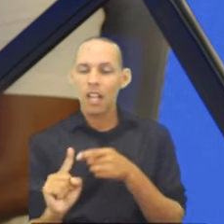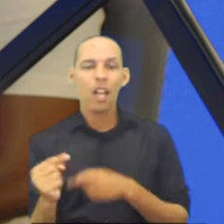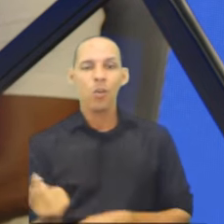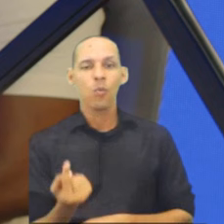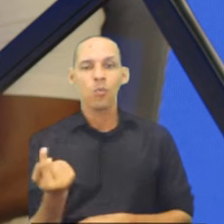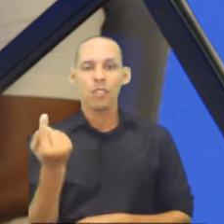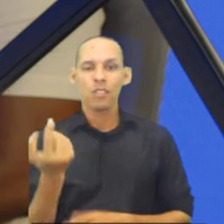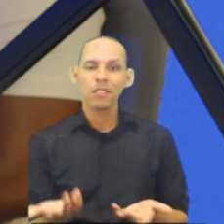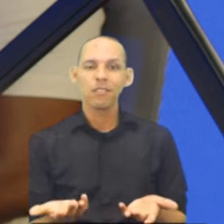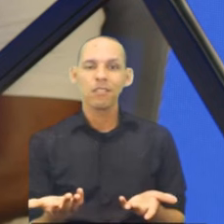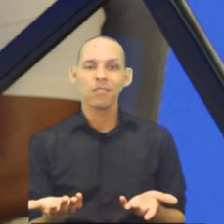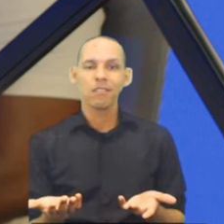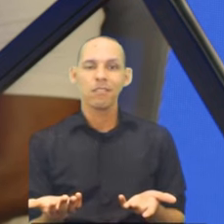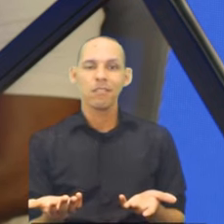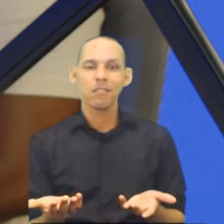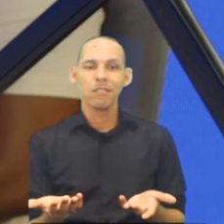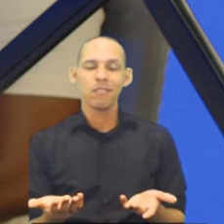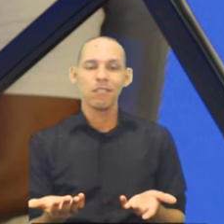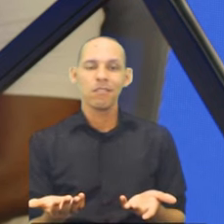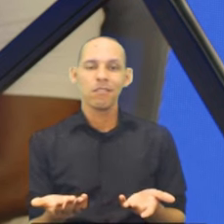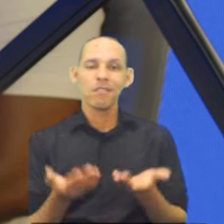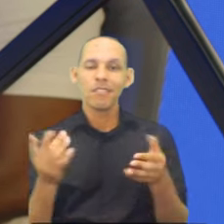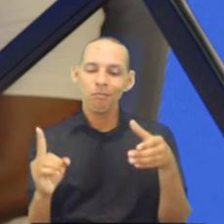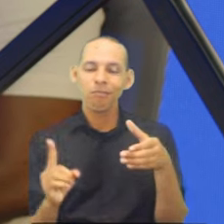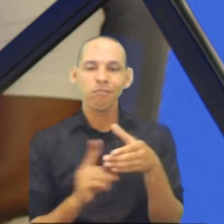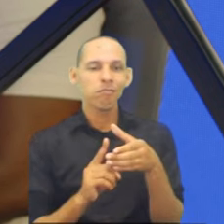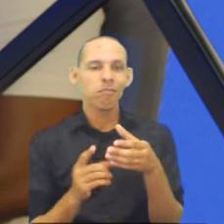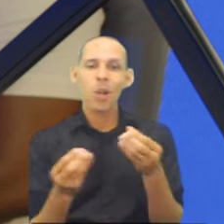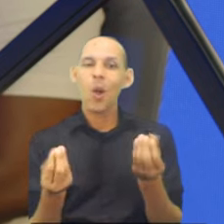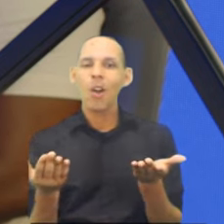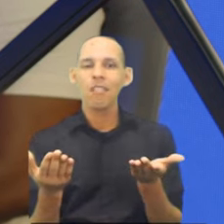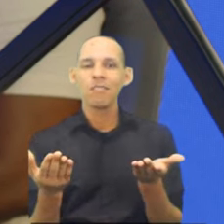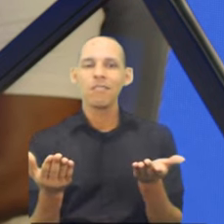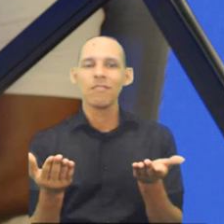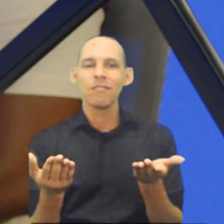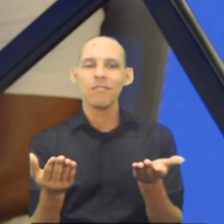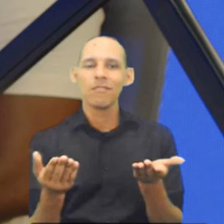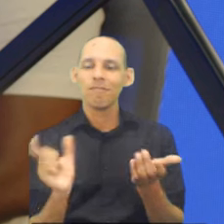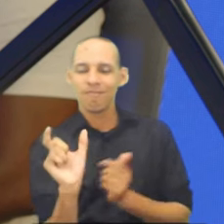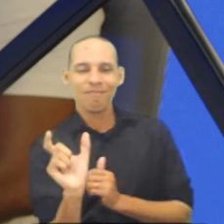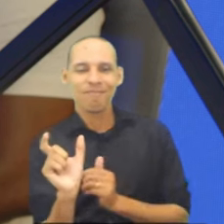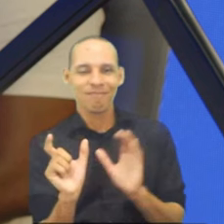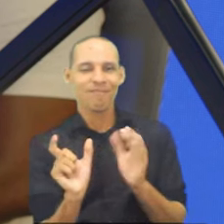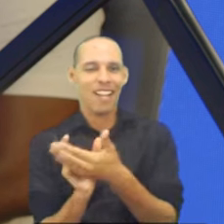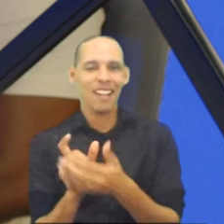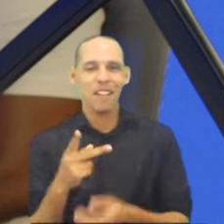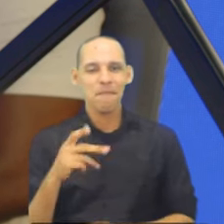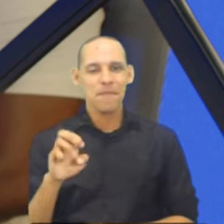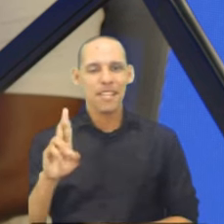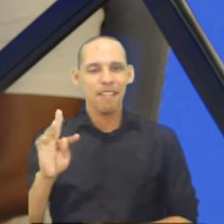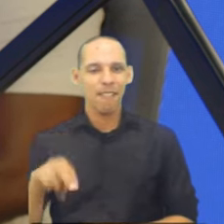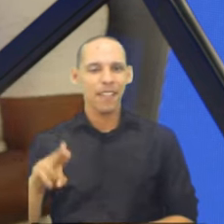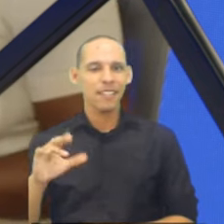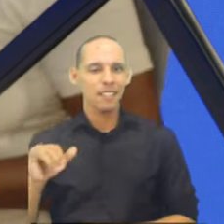trabalhar ela é a única Então ela o o termo pertencimento veio por causa disso é muito diferente se uma empresa